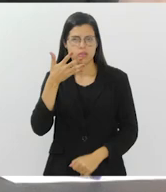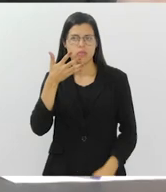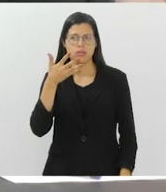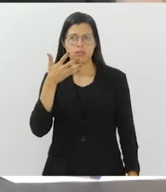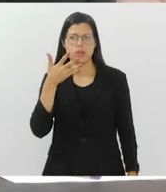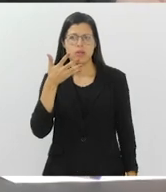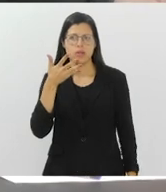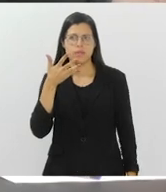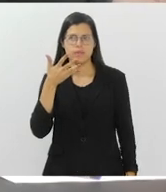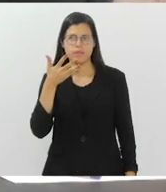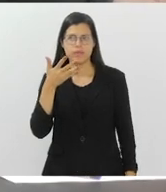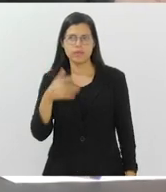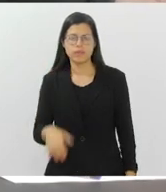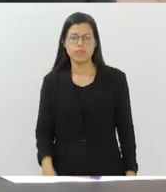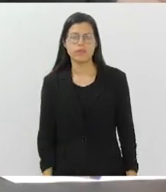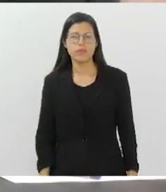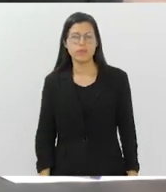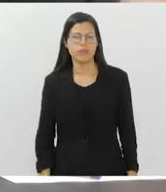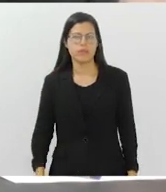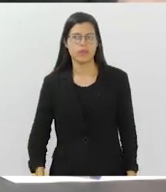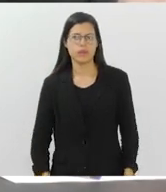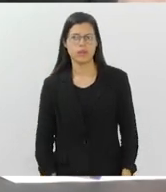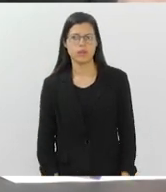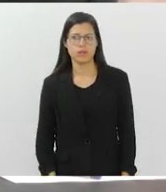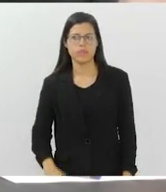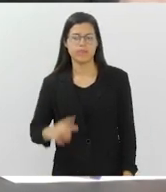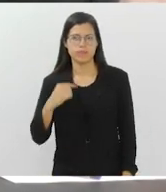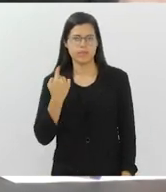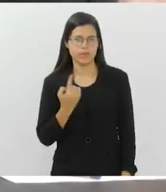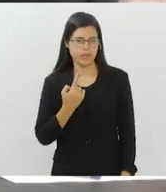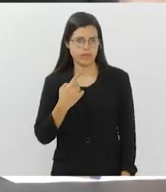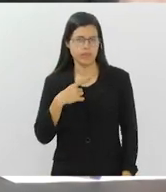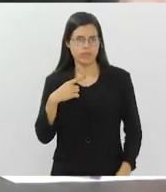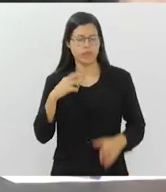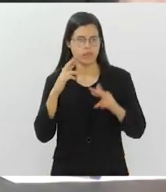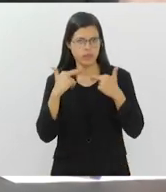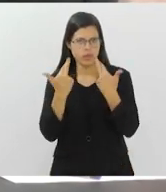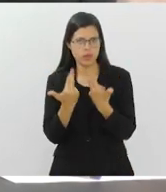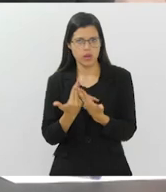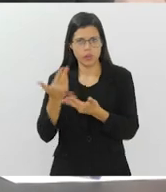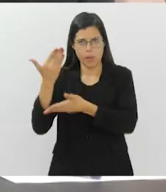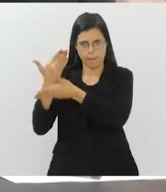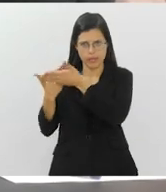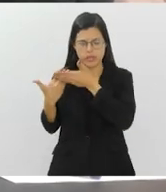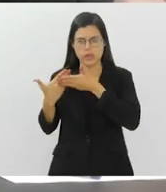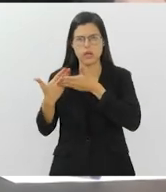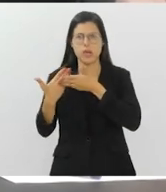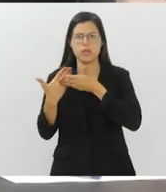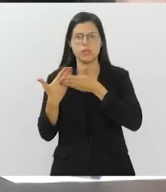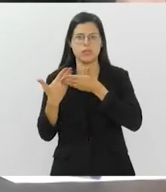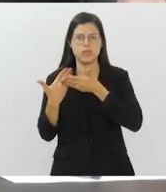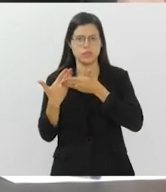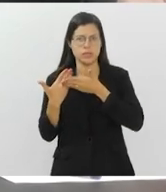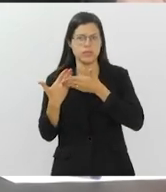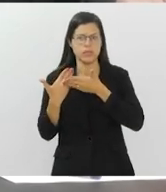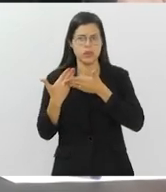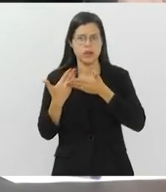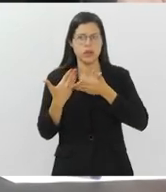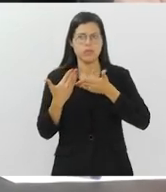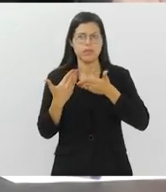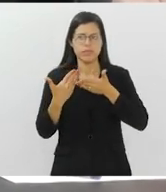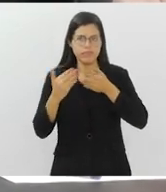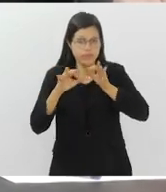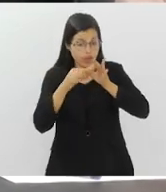ainda mais baseado naquilo que nós tivemos na reunião anterior, que, de fato, o tempo se